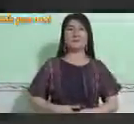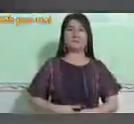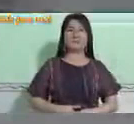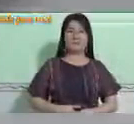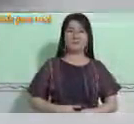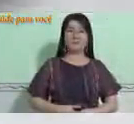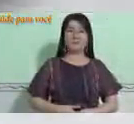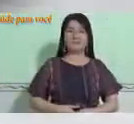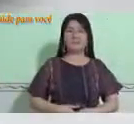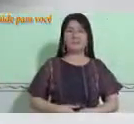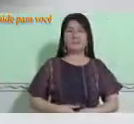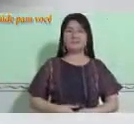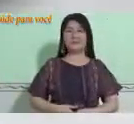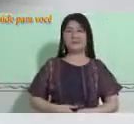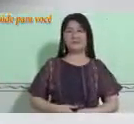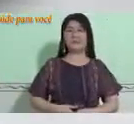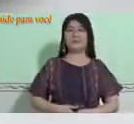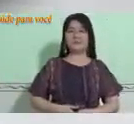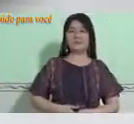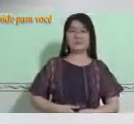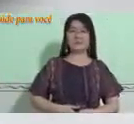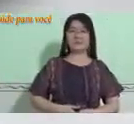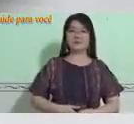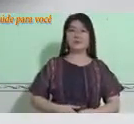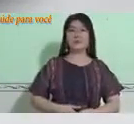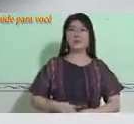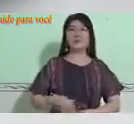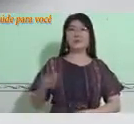boa opção para combater a tendinite.